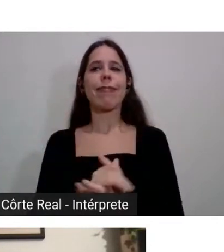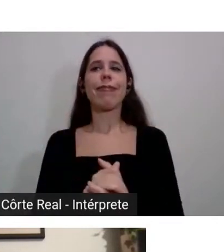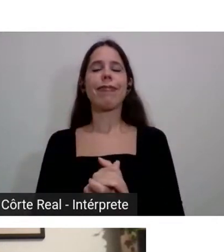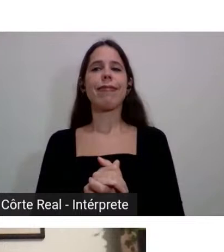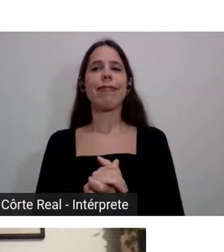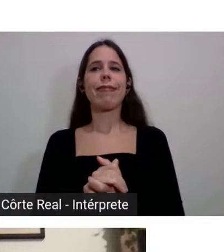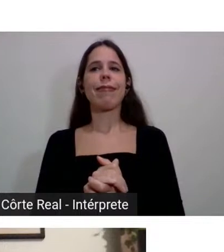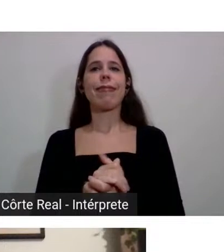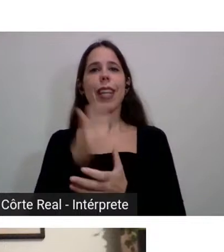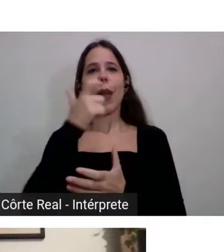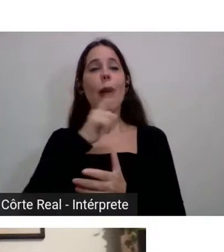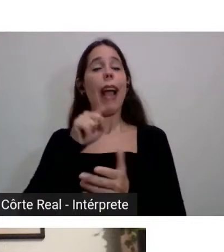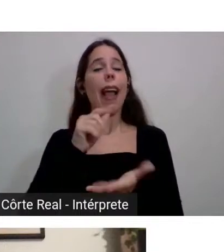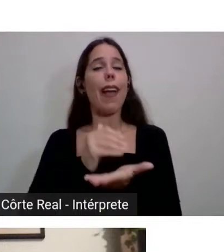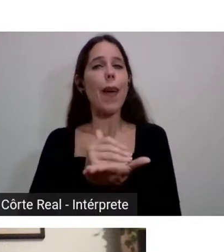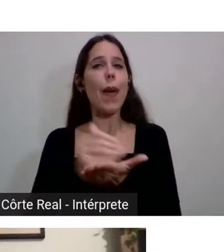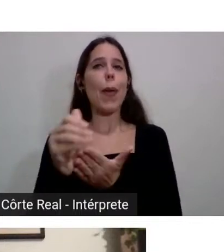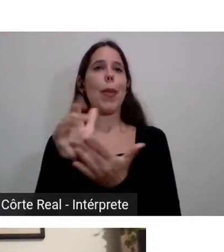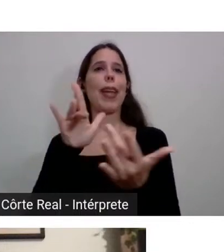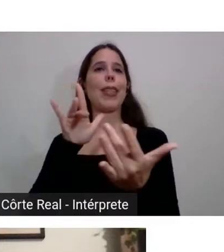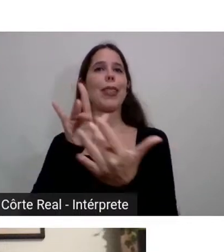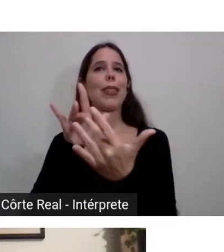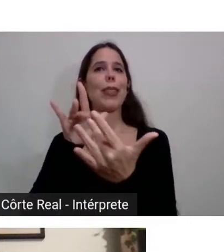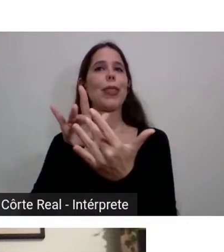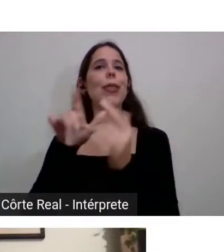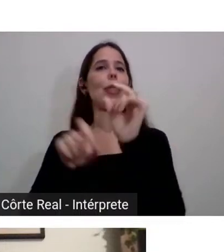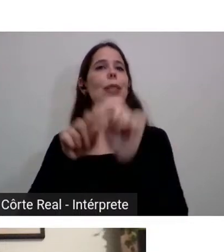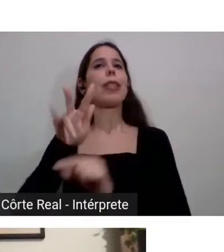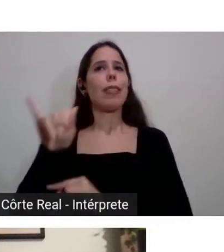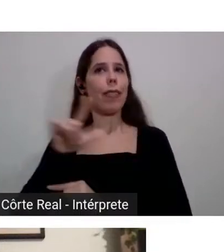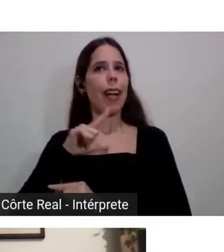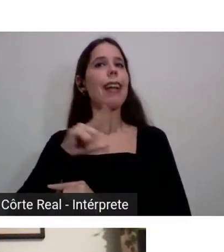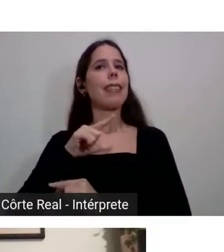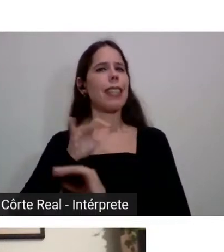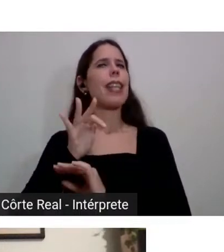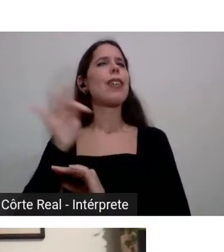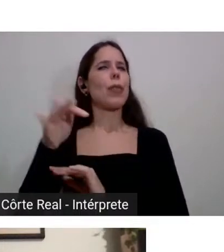um contato que vai dar outros frutos.